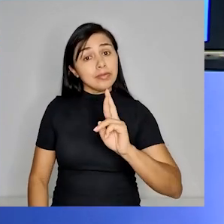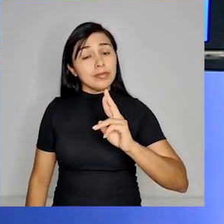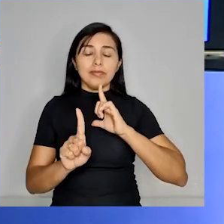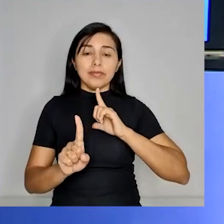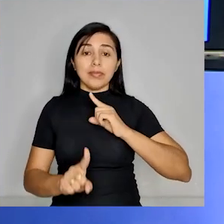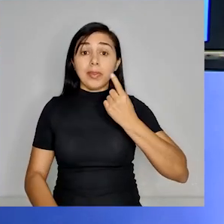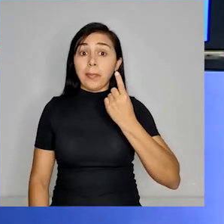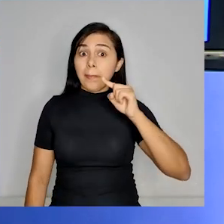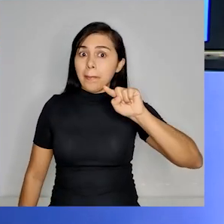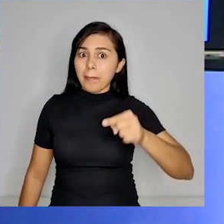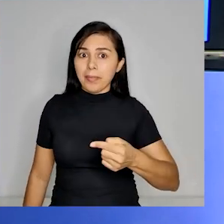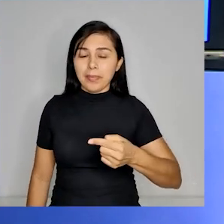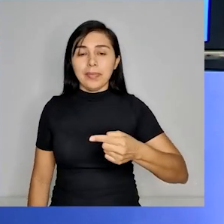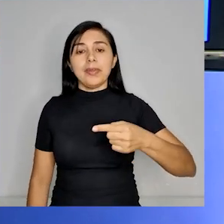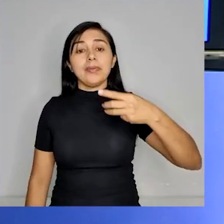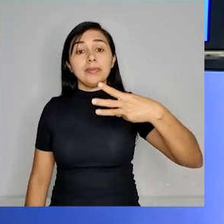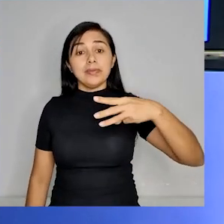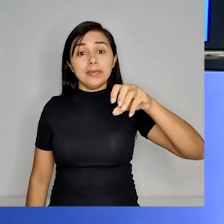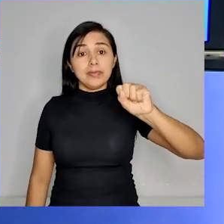vamos obter